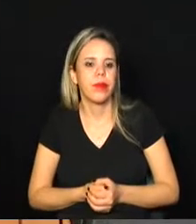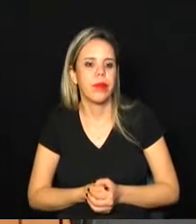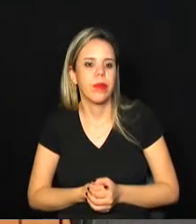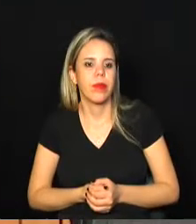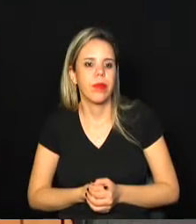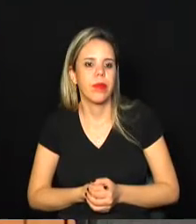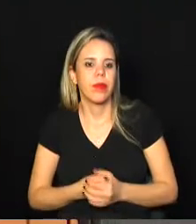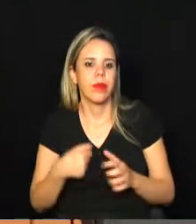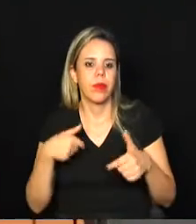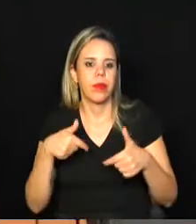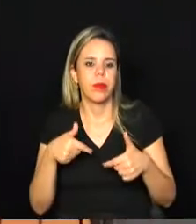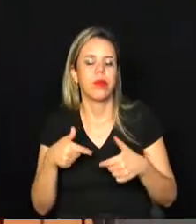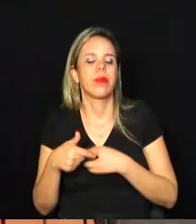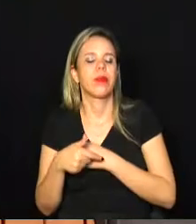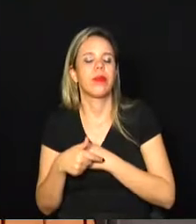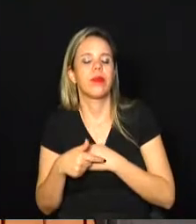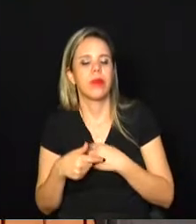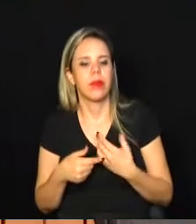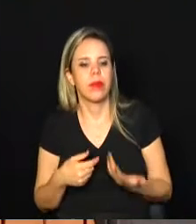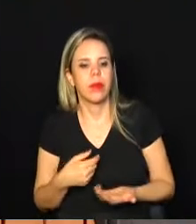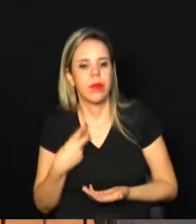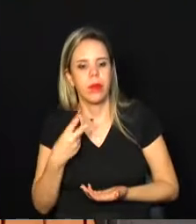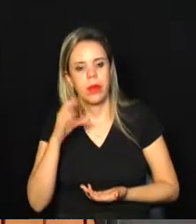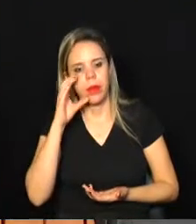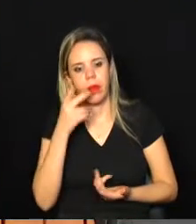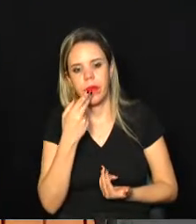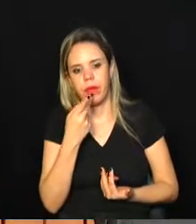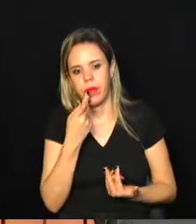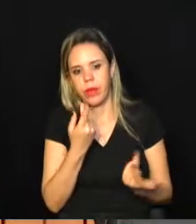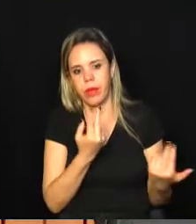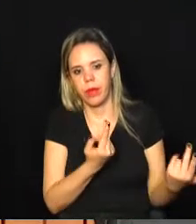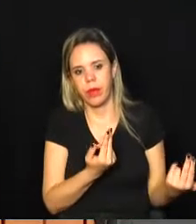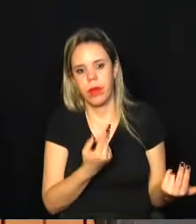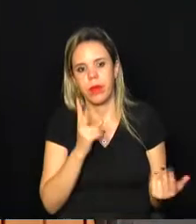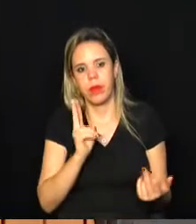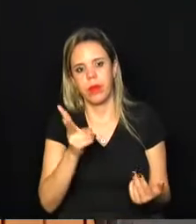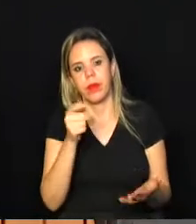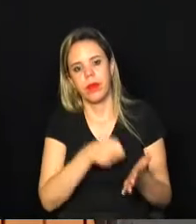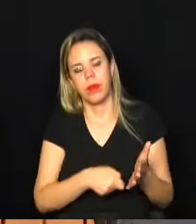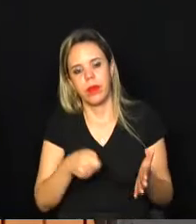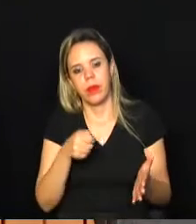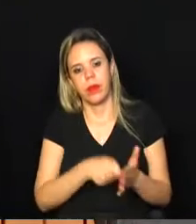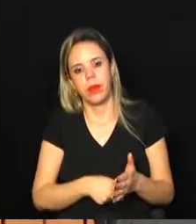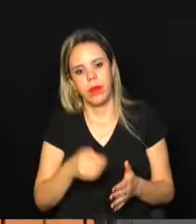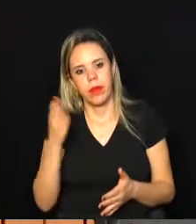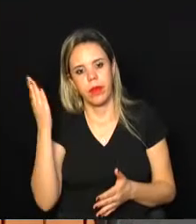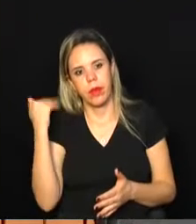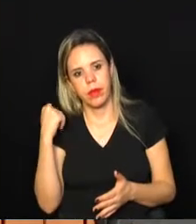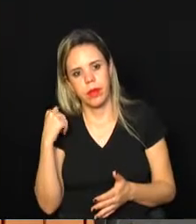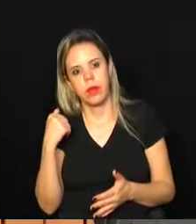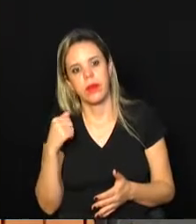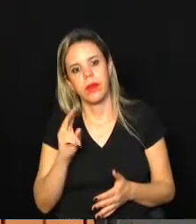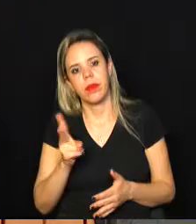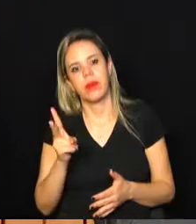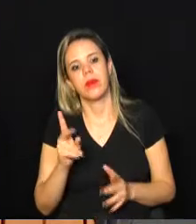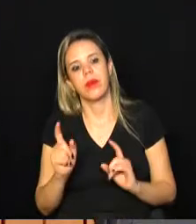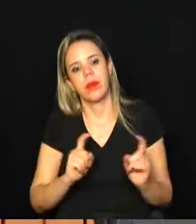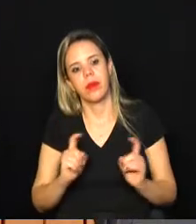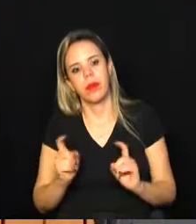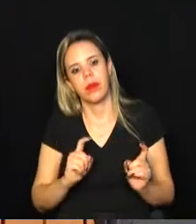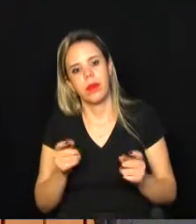pelo trabalho como o vereador Cirilo disse incansável sabe conduzir